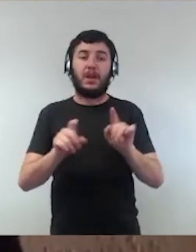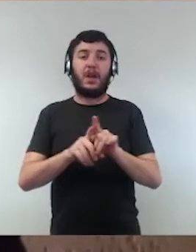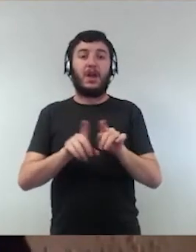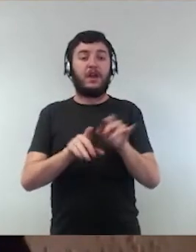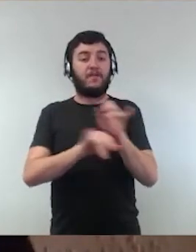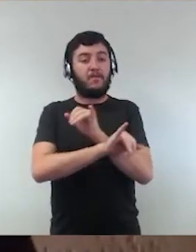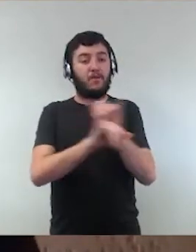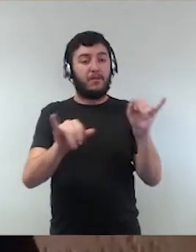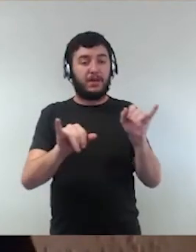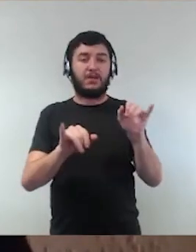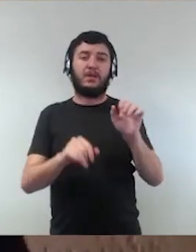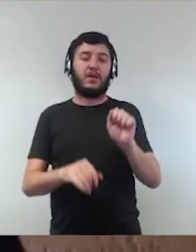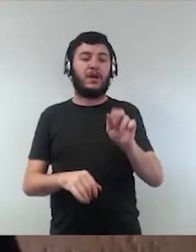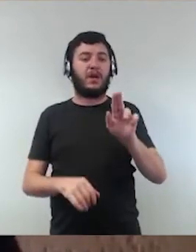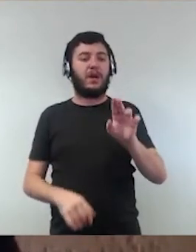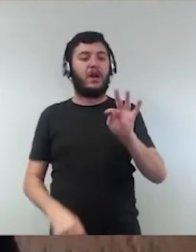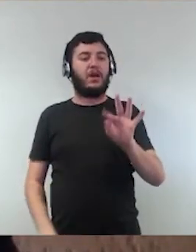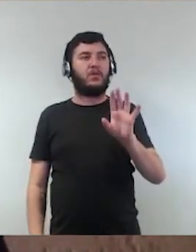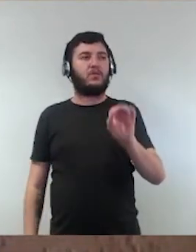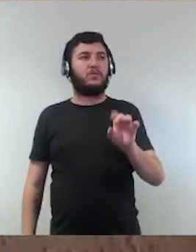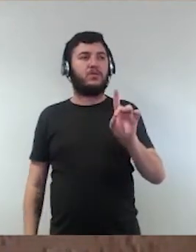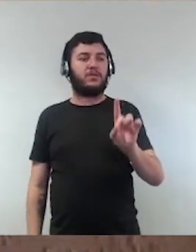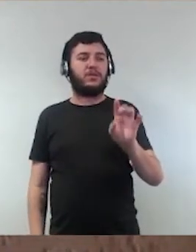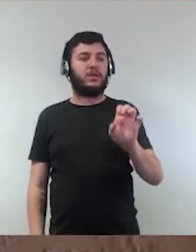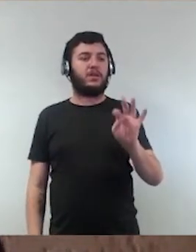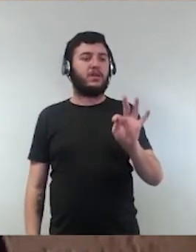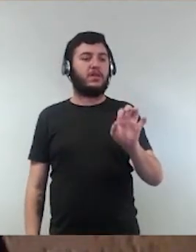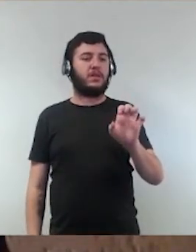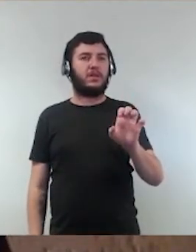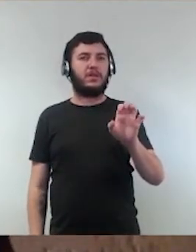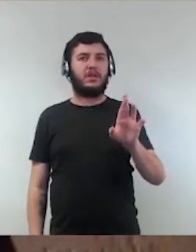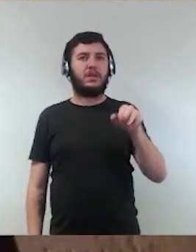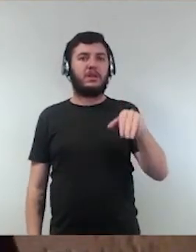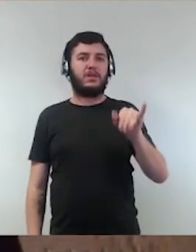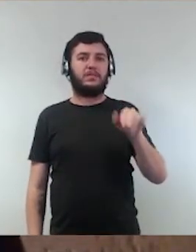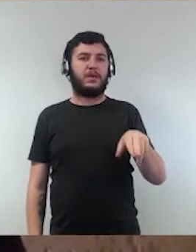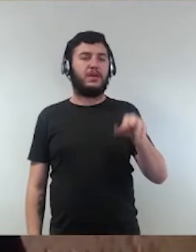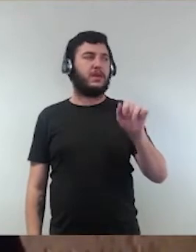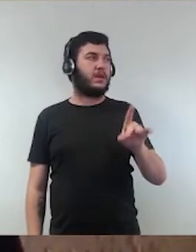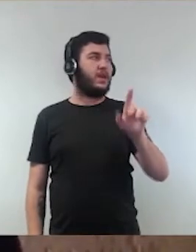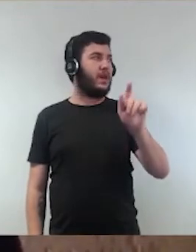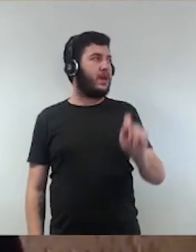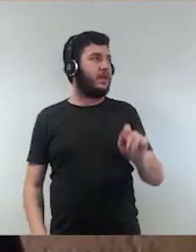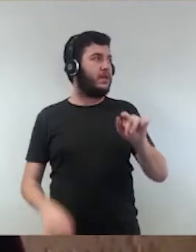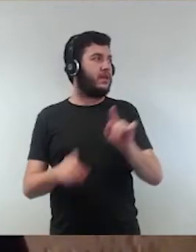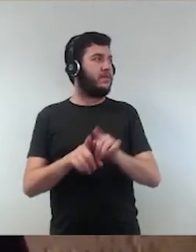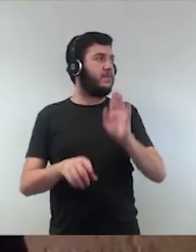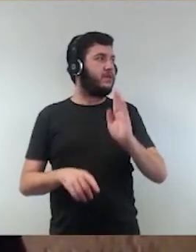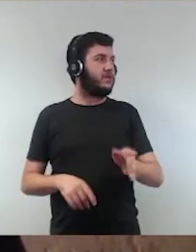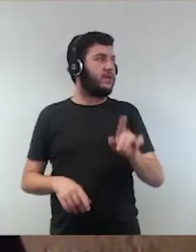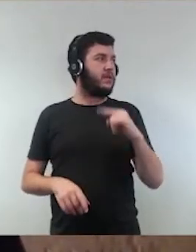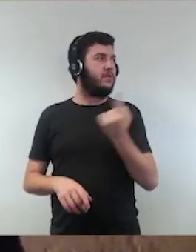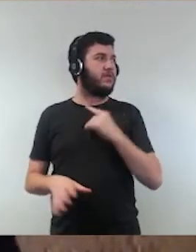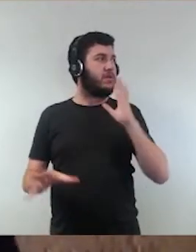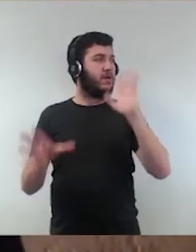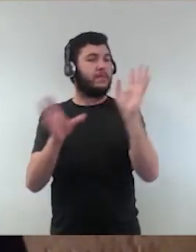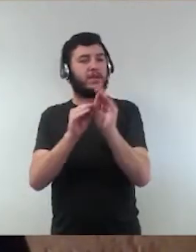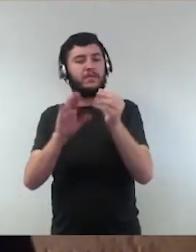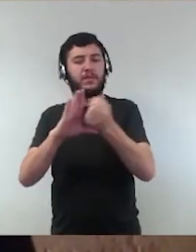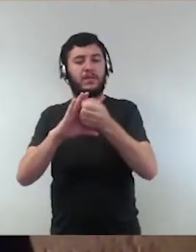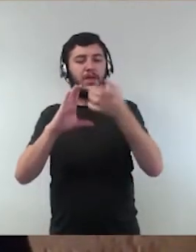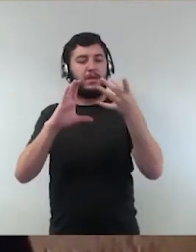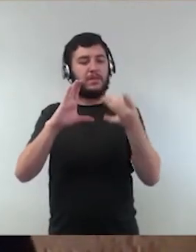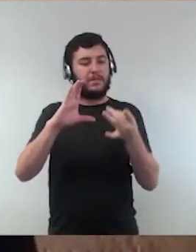é tomada, e até em discussões muito relevantes sobre seu aspecto negocial, ela vai muito